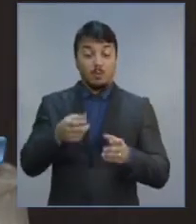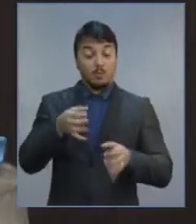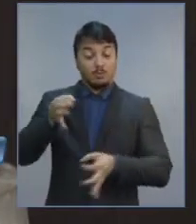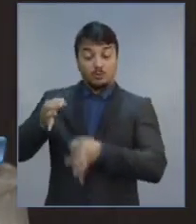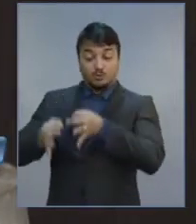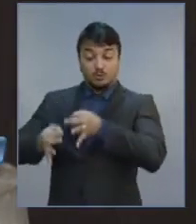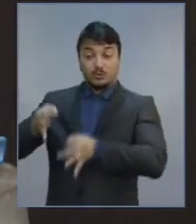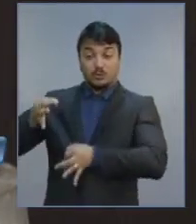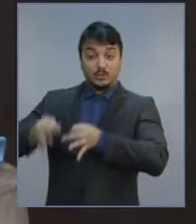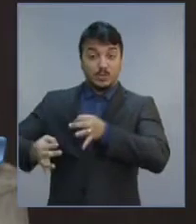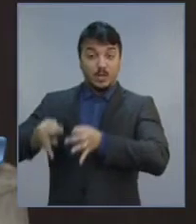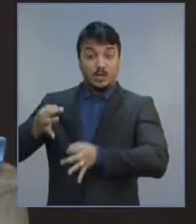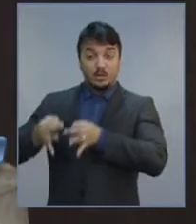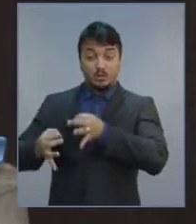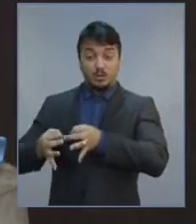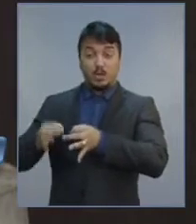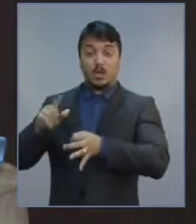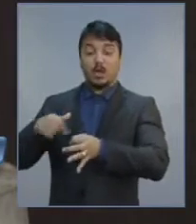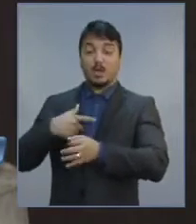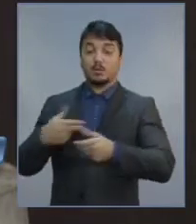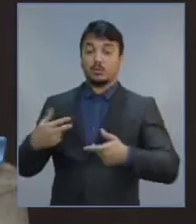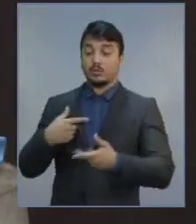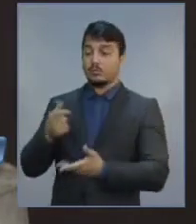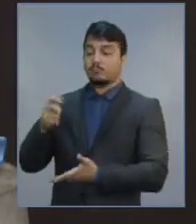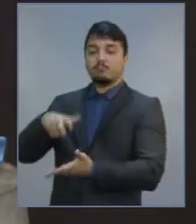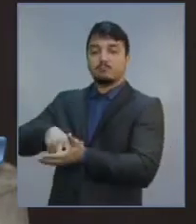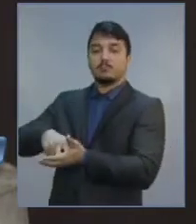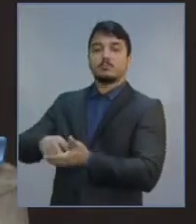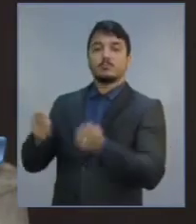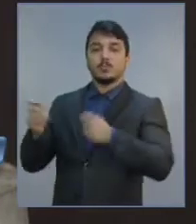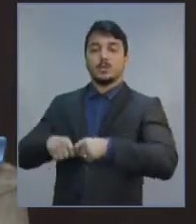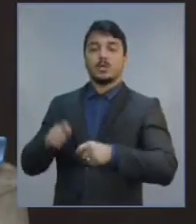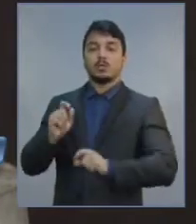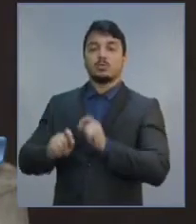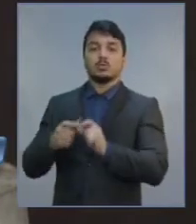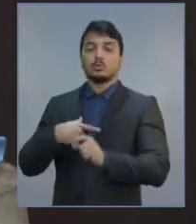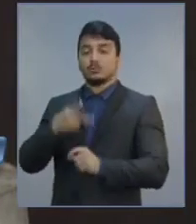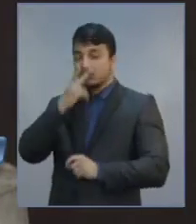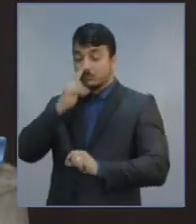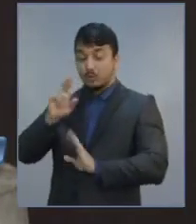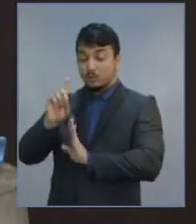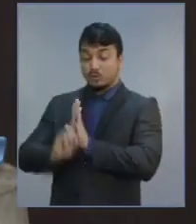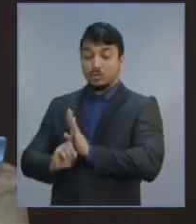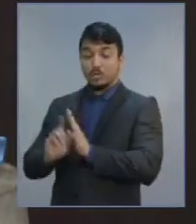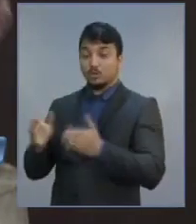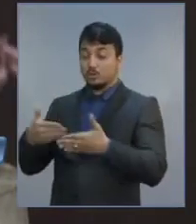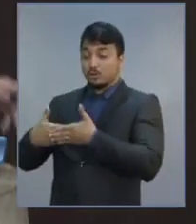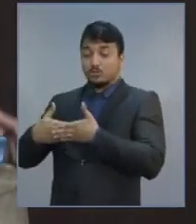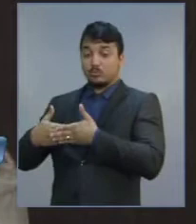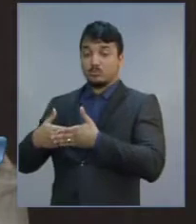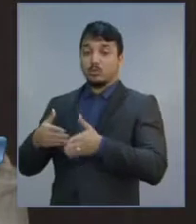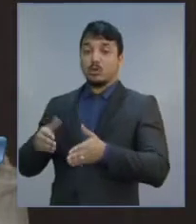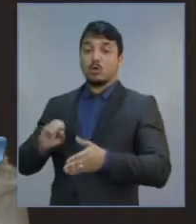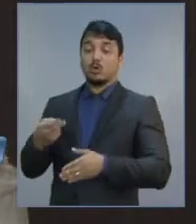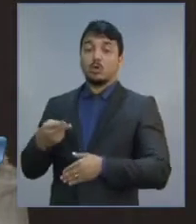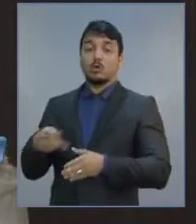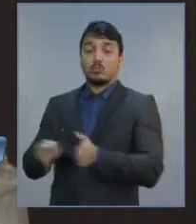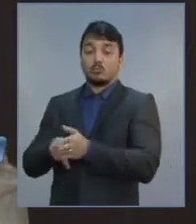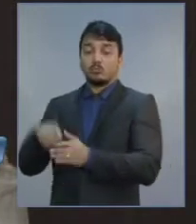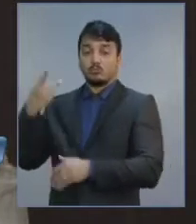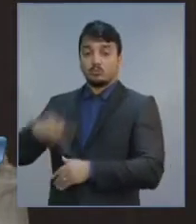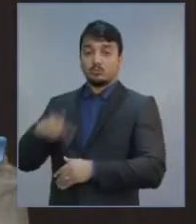judiciário aplicar a sanção penal, que pode ser restritiva de direitos ou que pode ser pecuniária.